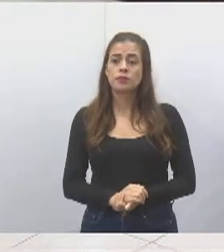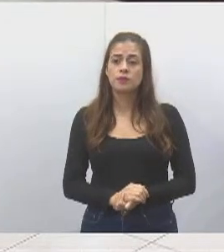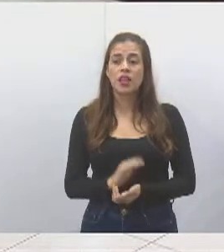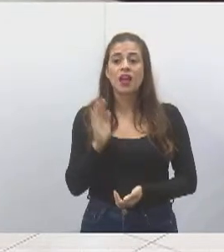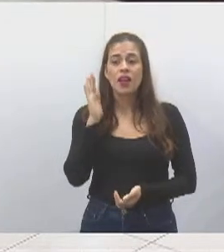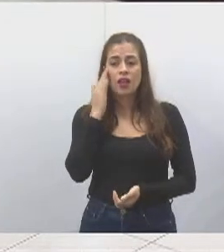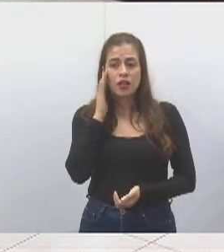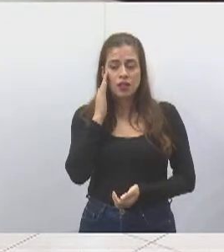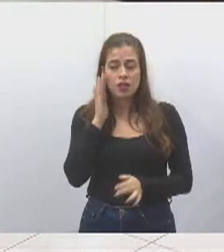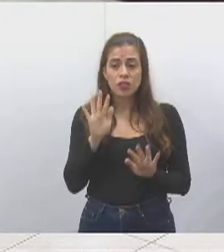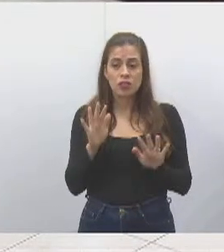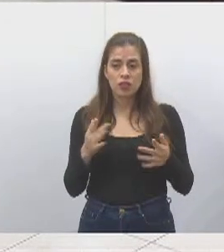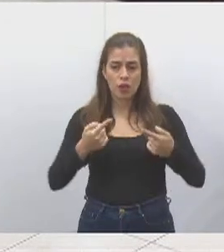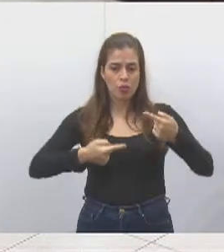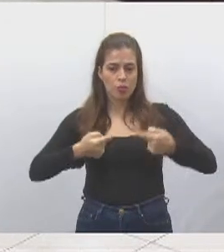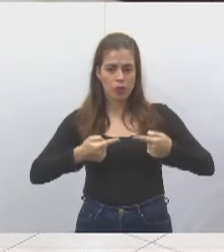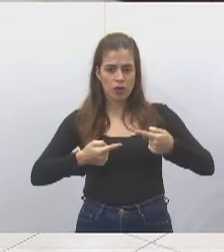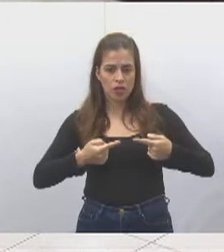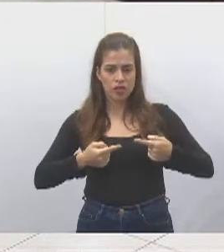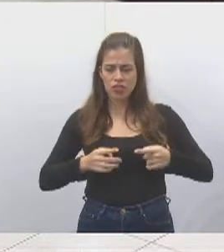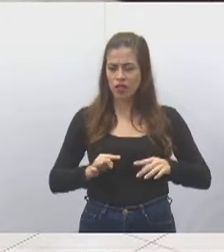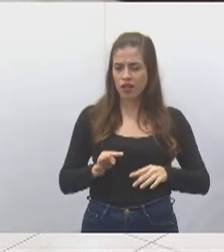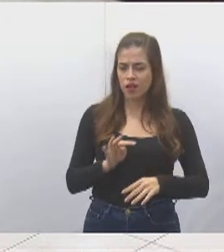Entendi. Então, pera, é político, não técnico.